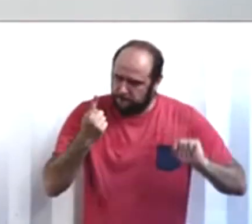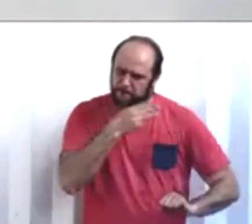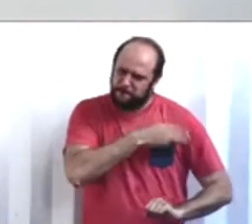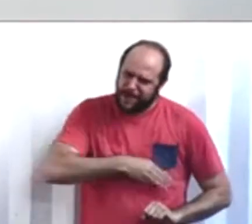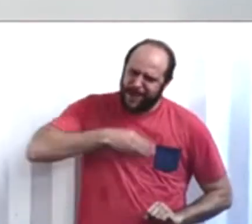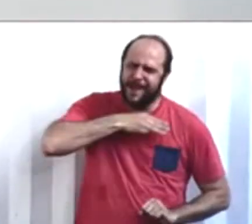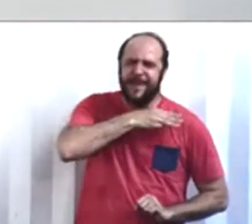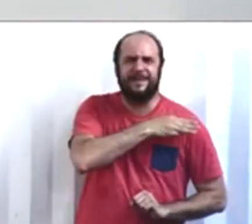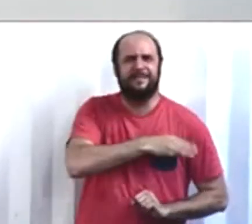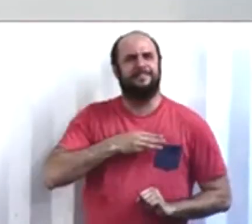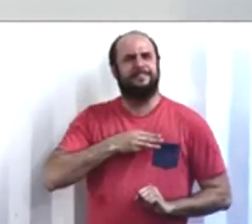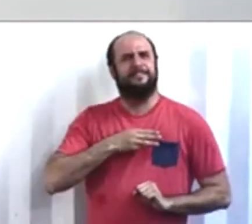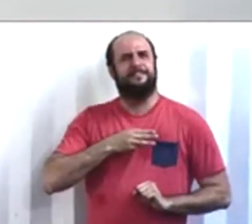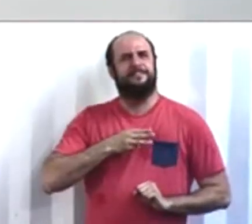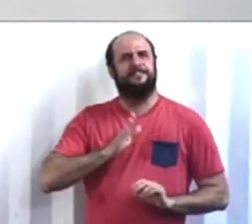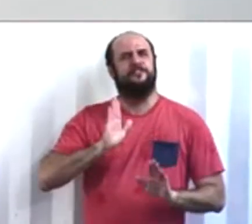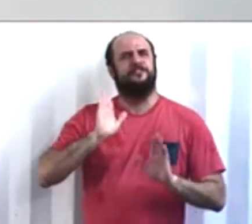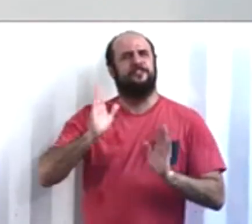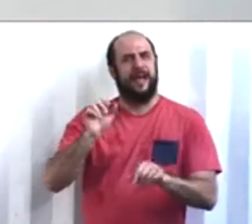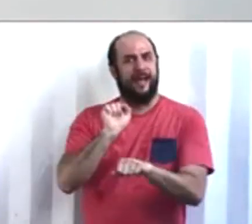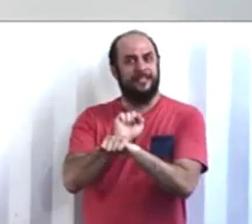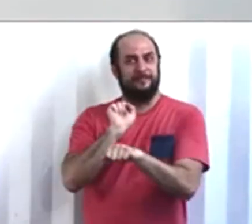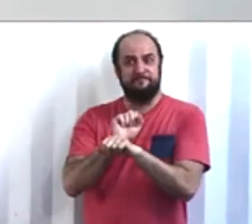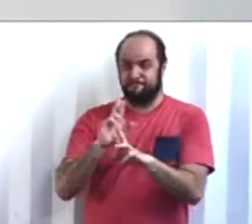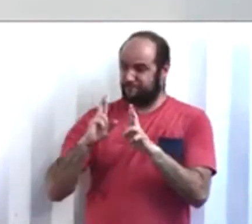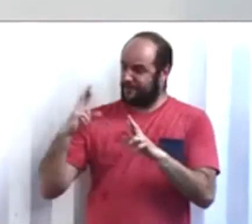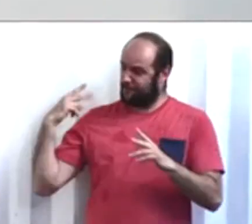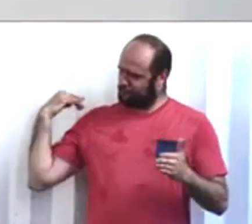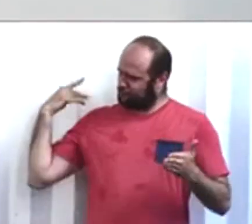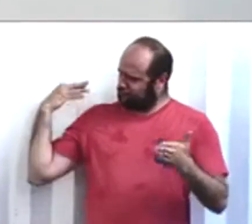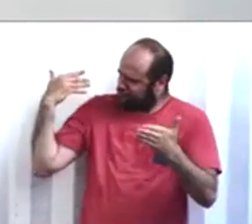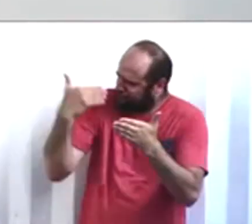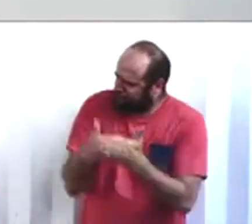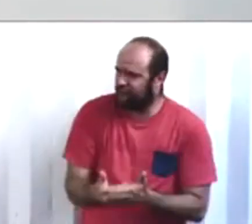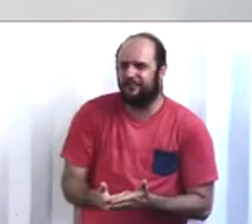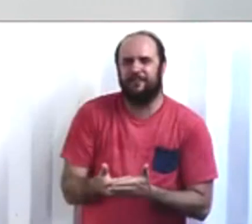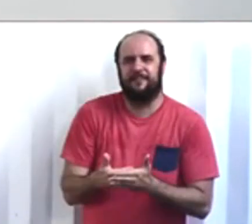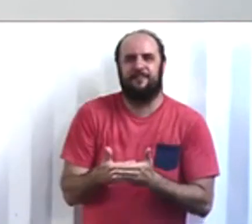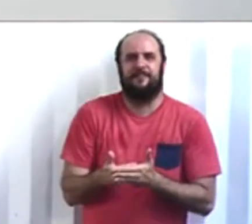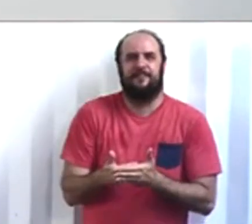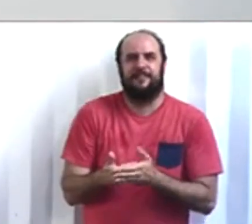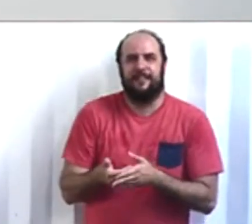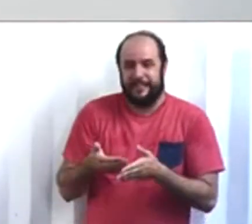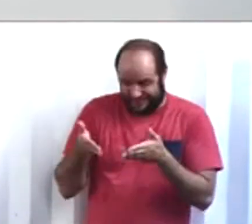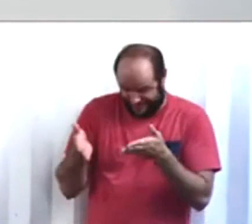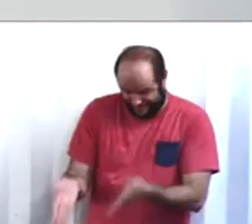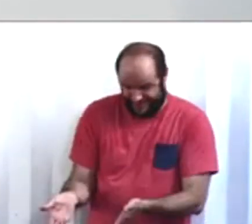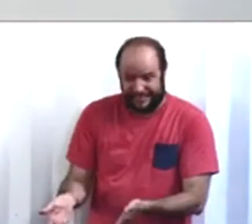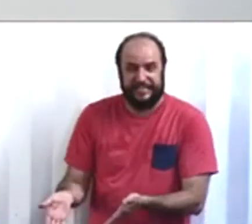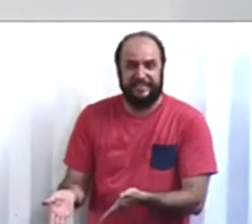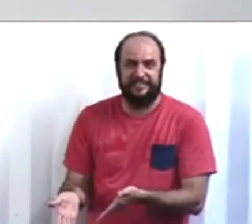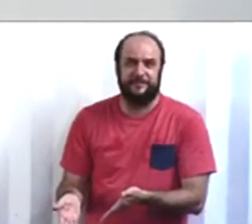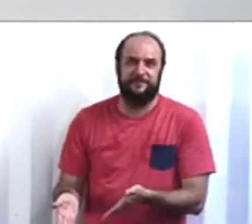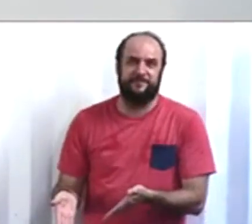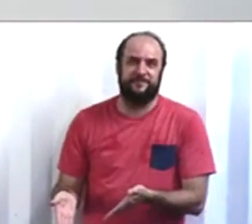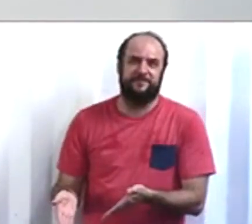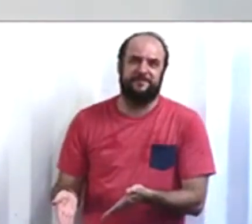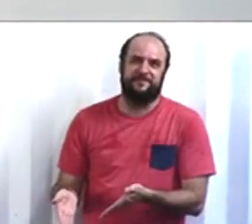e do pregado para os tempos eternos. Ei-lo ali.